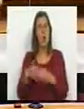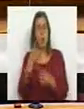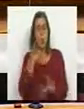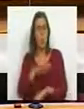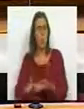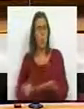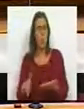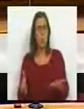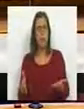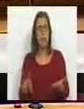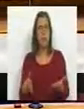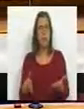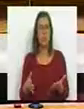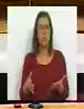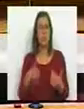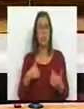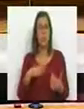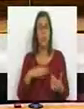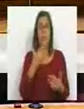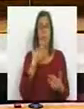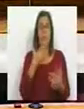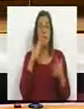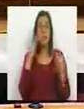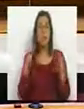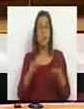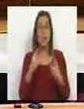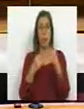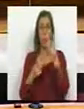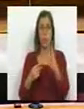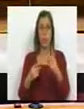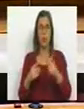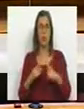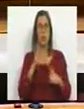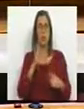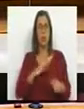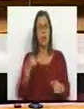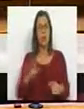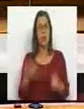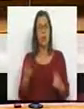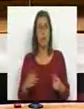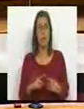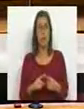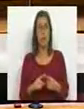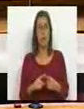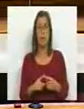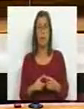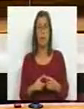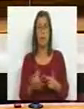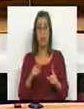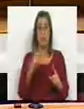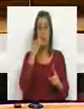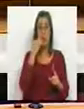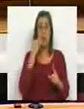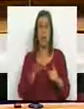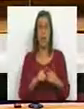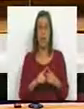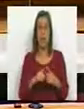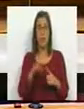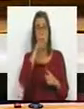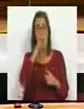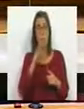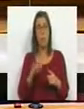que não conhecem. Queria pedir simplesmente duas coisas, Senhora Presidente. Por isto ser grave,